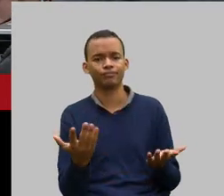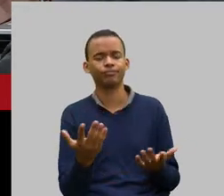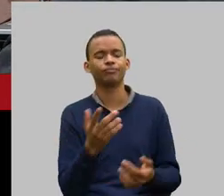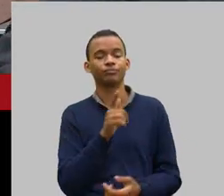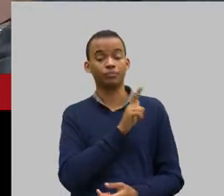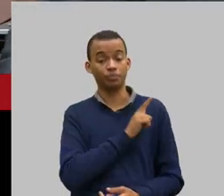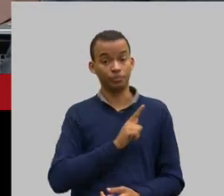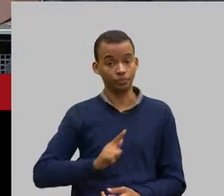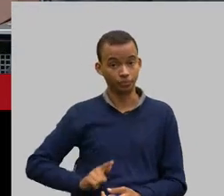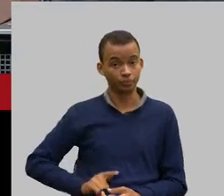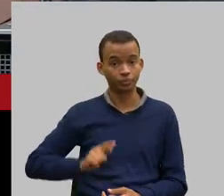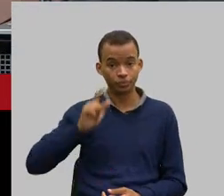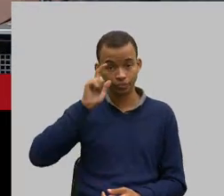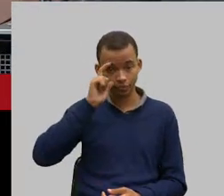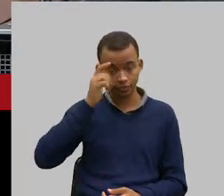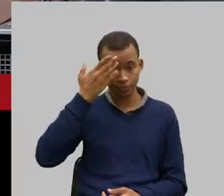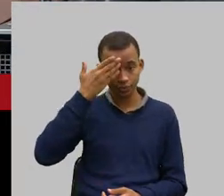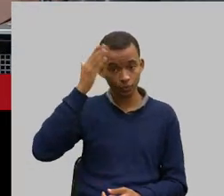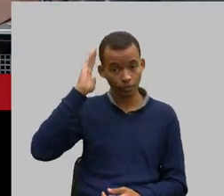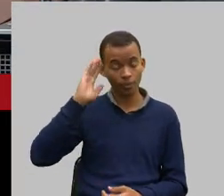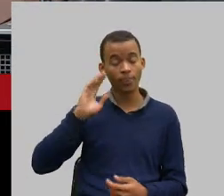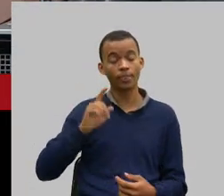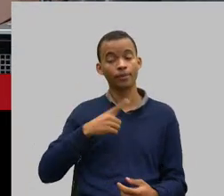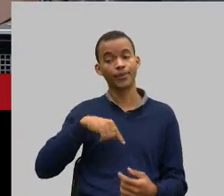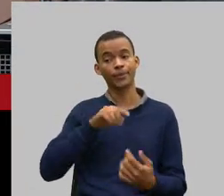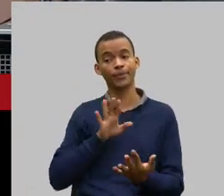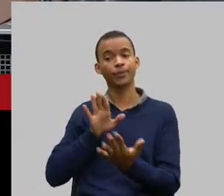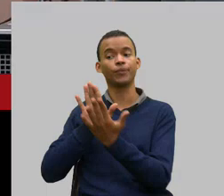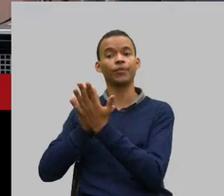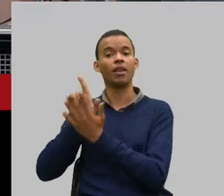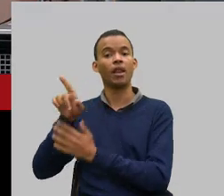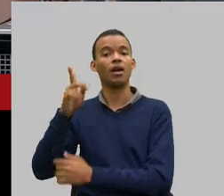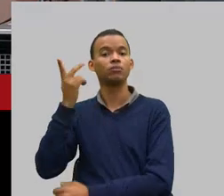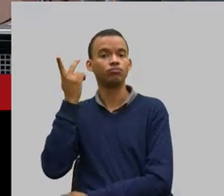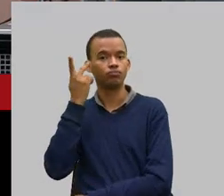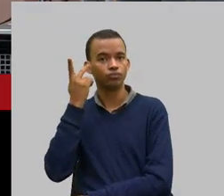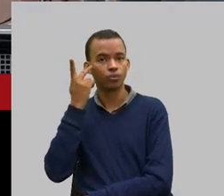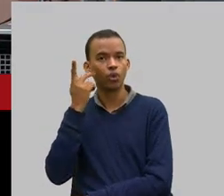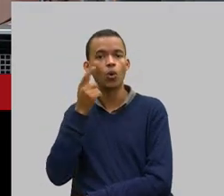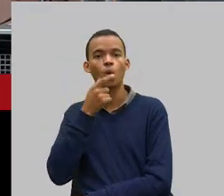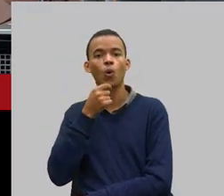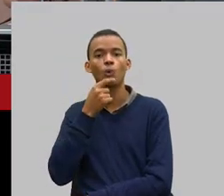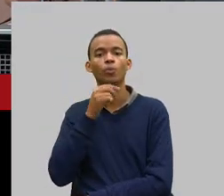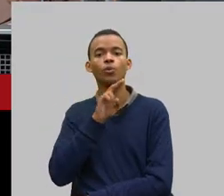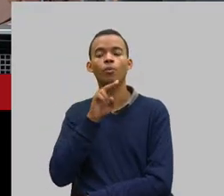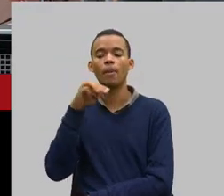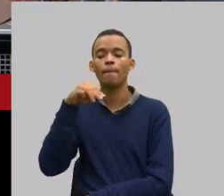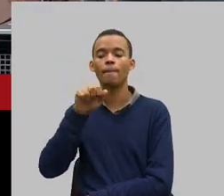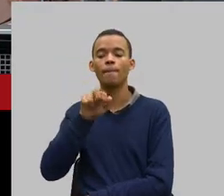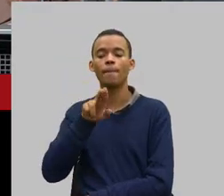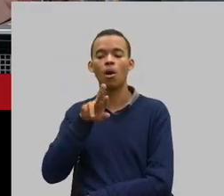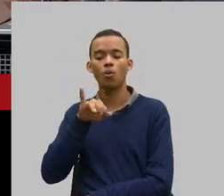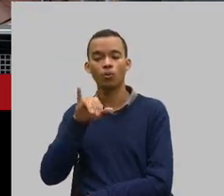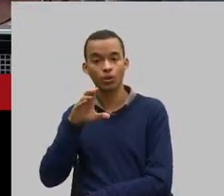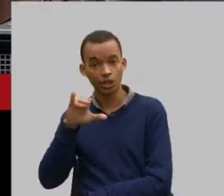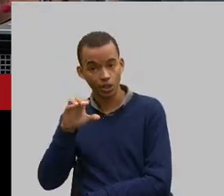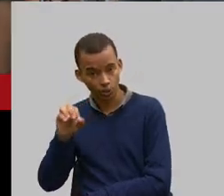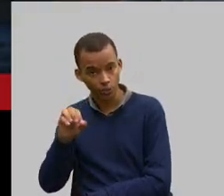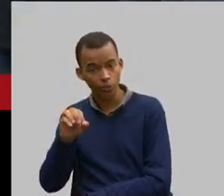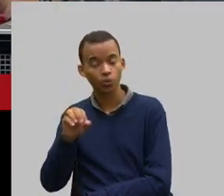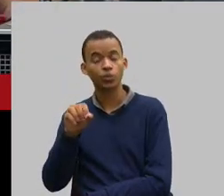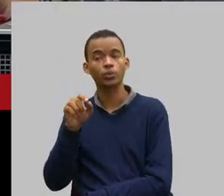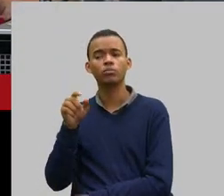Marilha fomos a São Paulo e Ele olhou nos olhos do Maurício CEO da han que disse mantenha esse